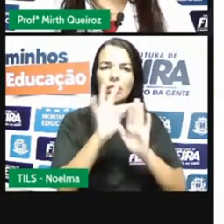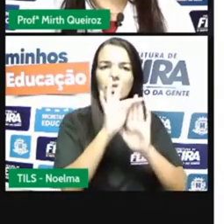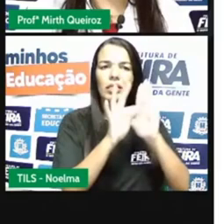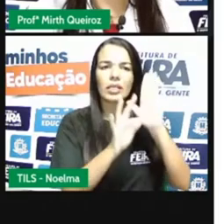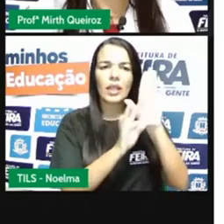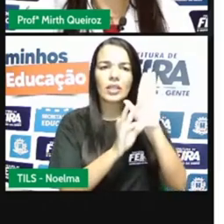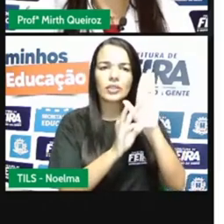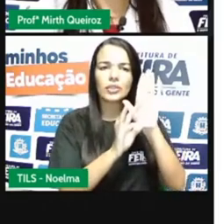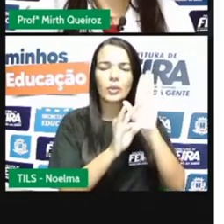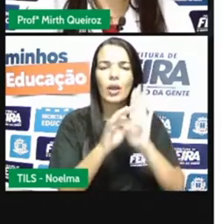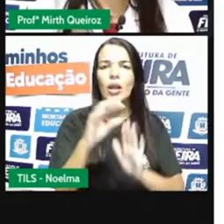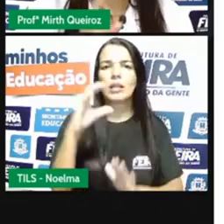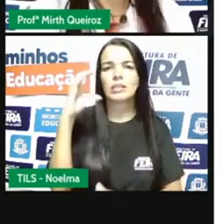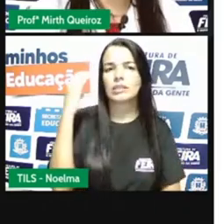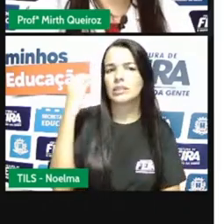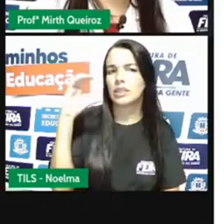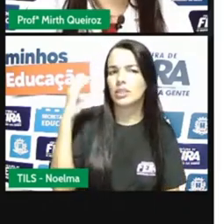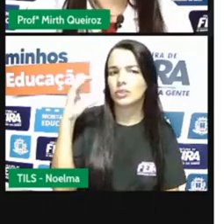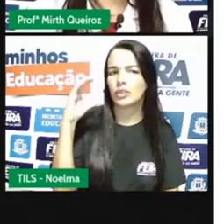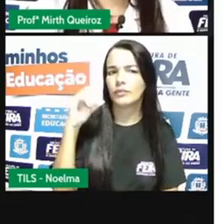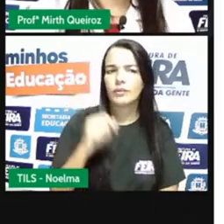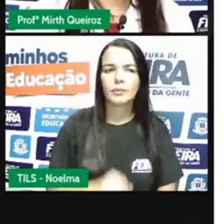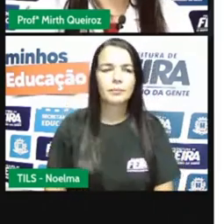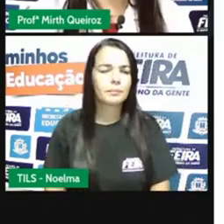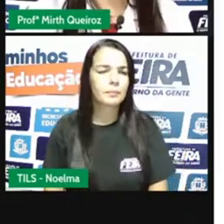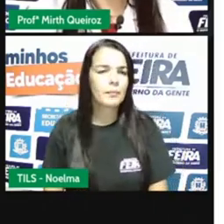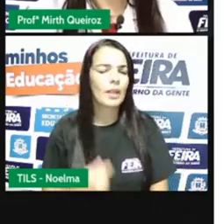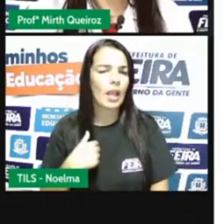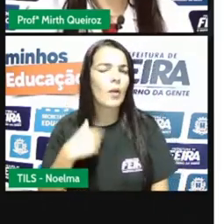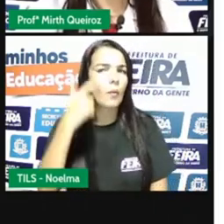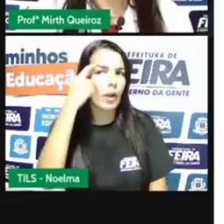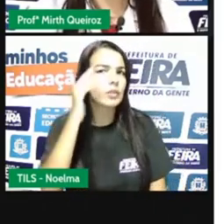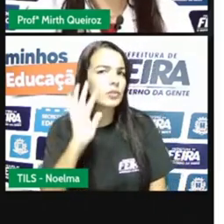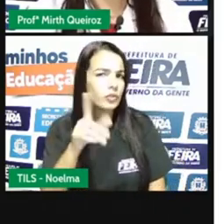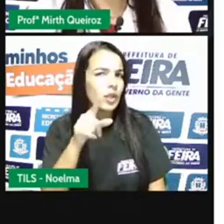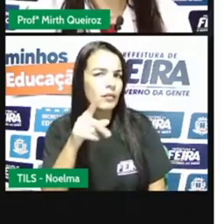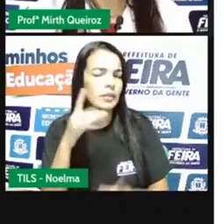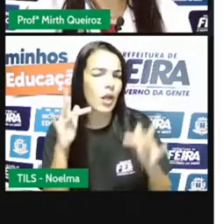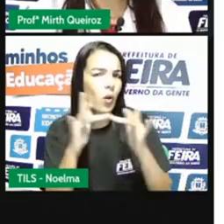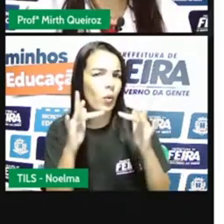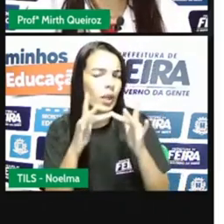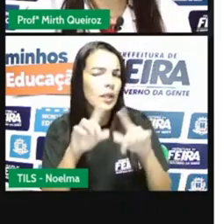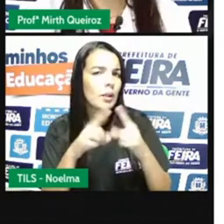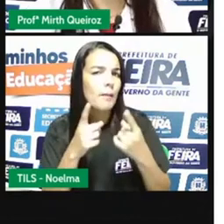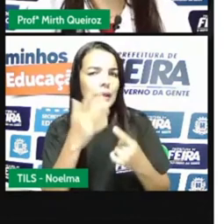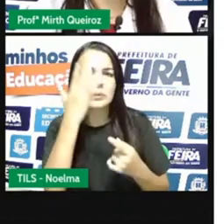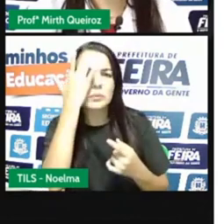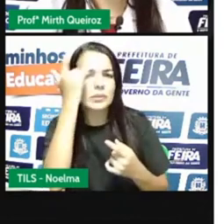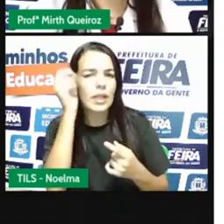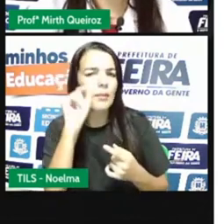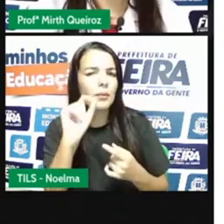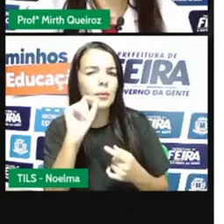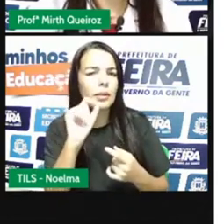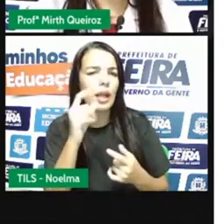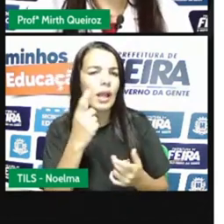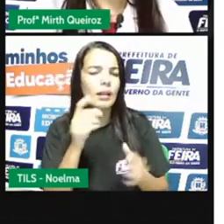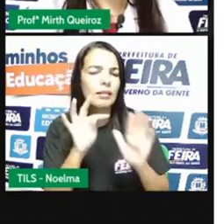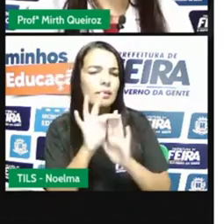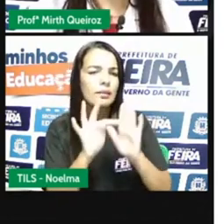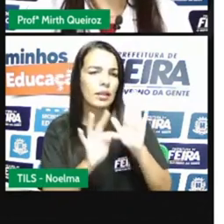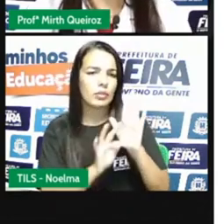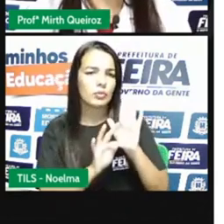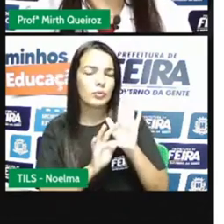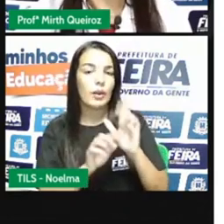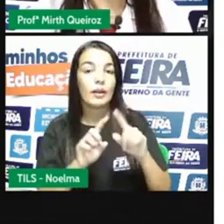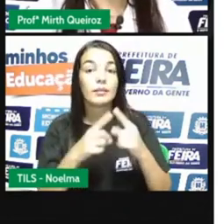é um texto científico? Eu tenho certeza que vocês já tiveram contato com um texto científico, porém vocês não sabiam que se tratava desse tipo de texto.